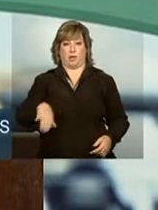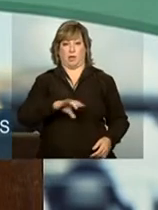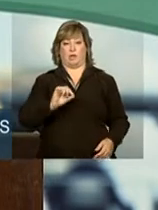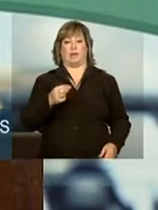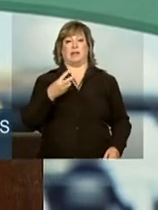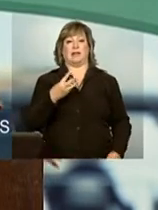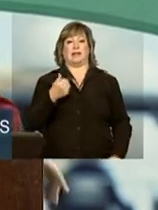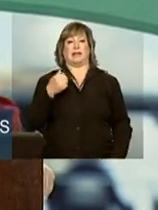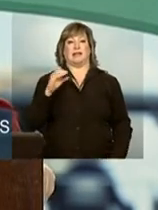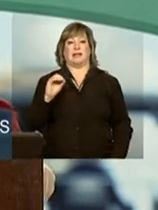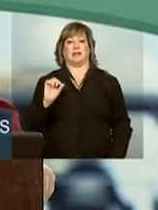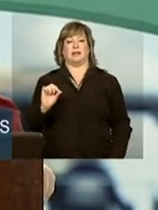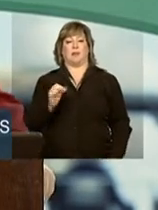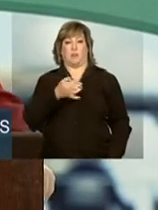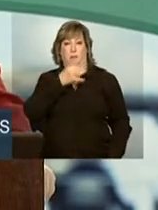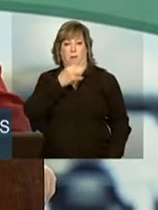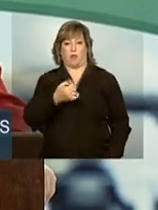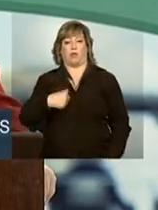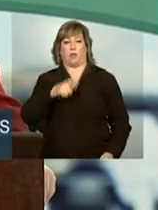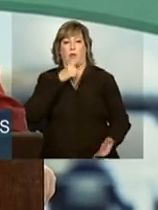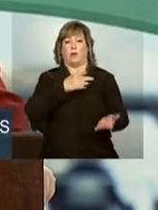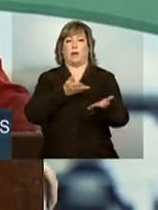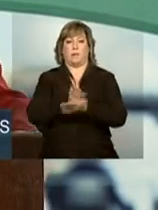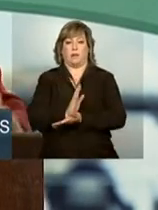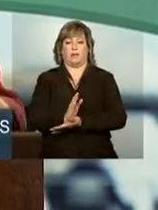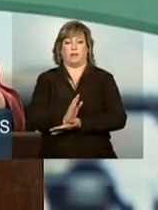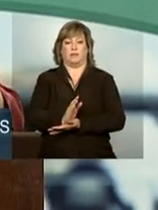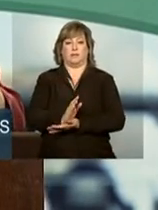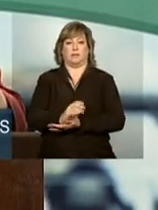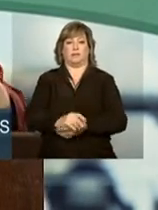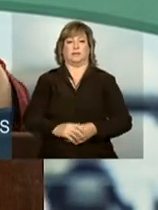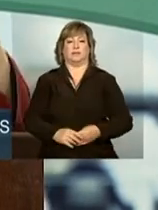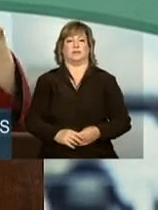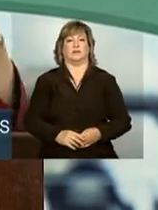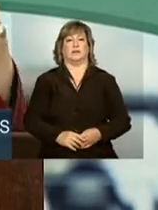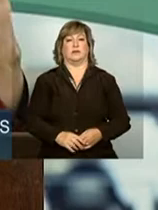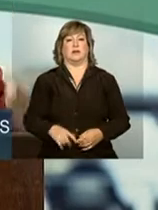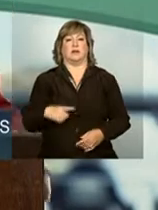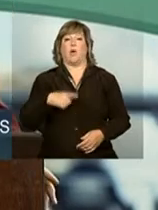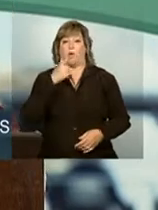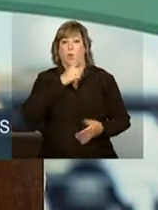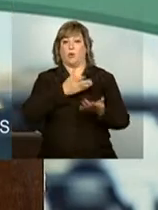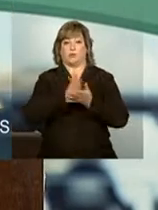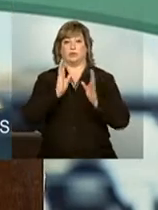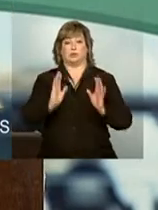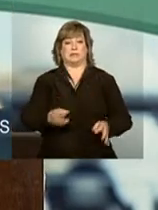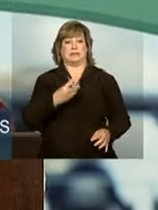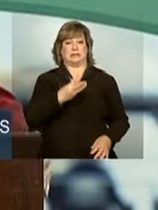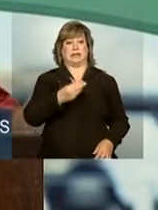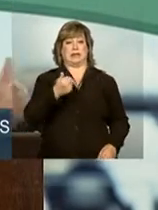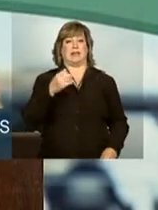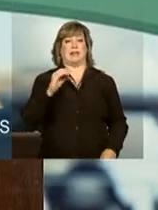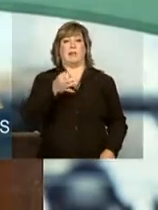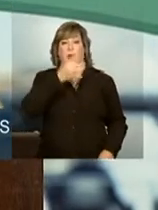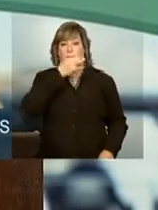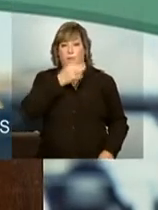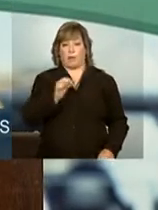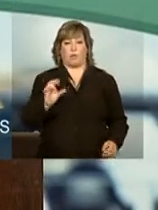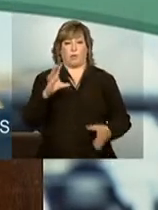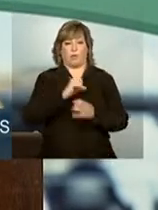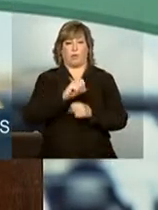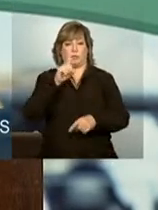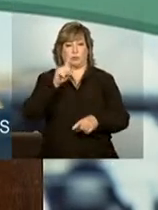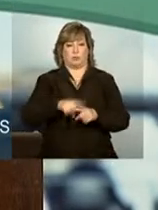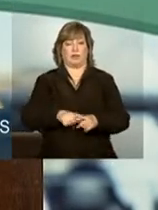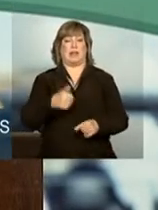310 propostas, aprovamos, aliás, nós aprovamos 310 propostas, no total